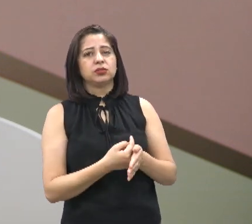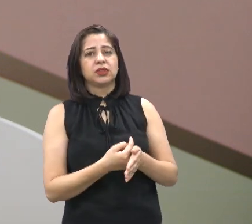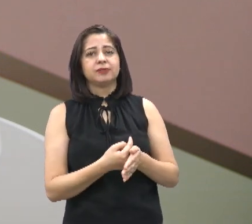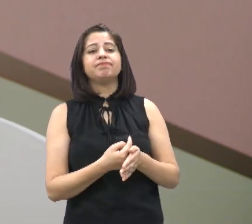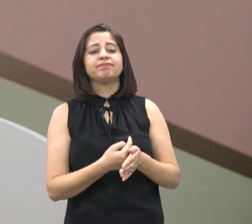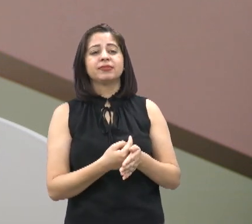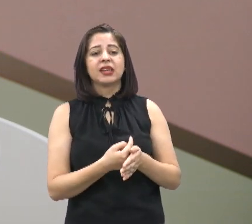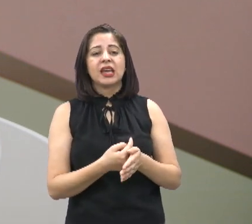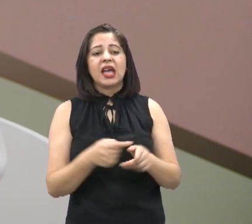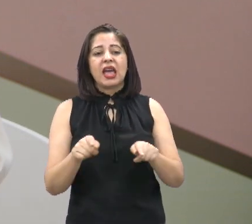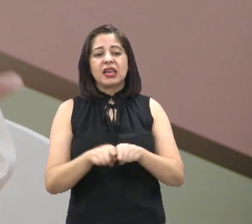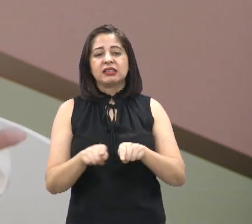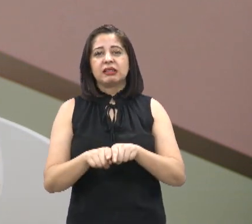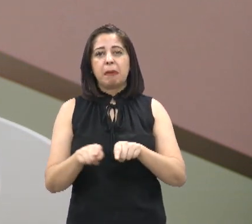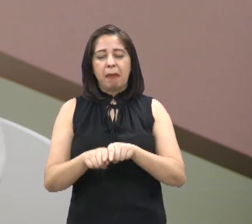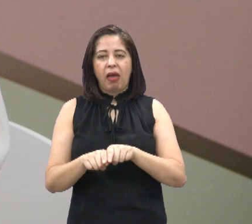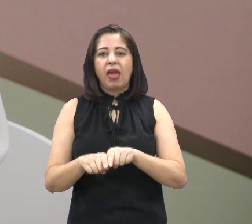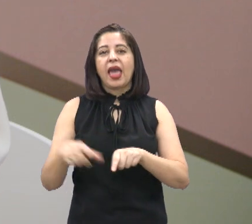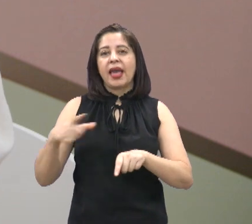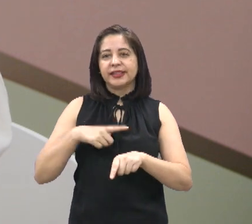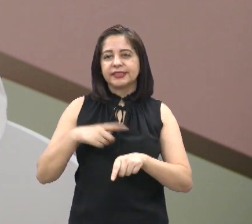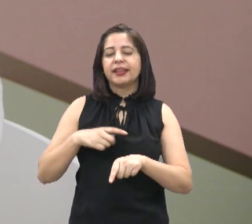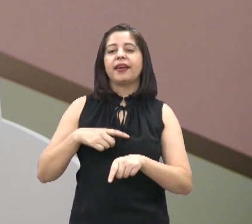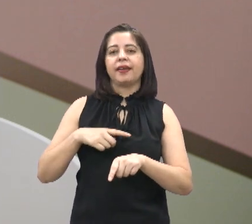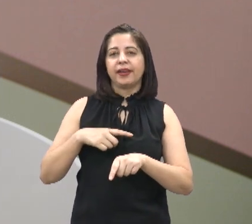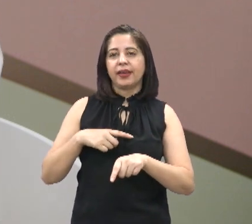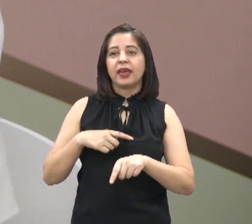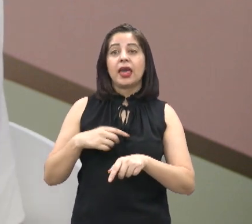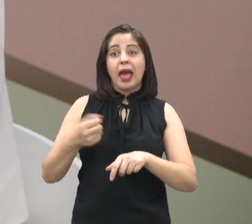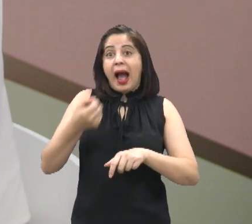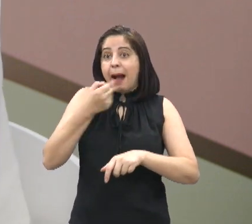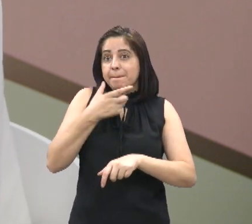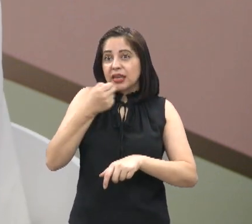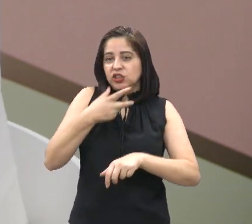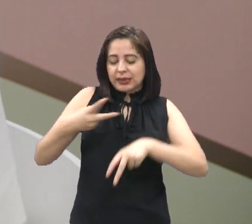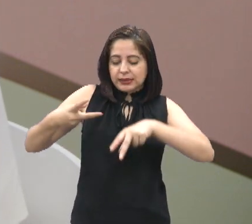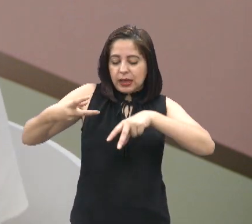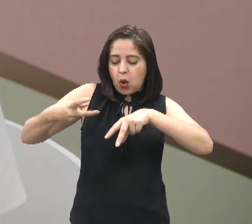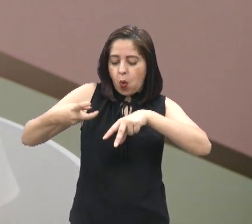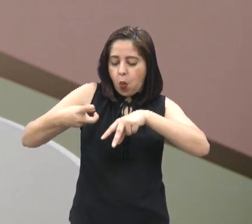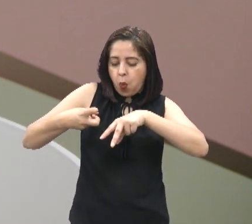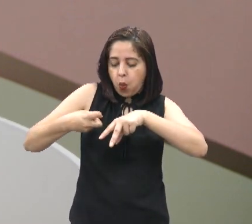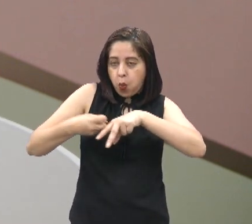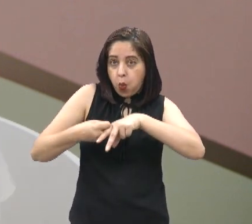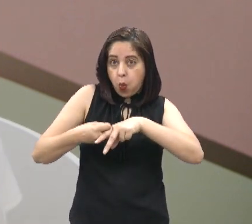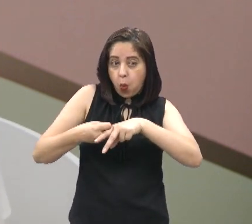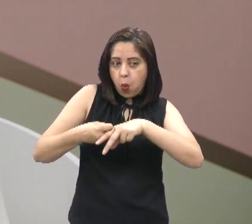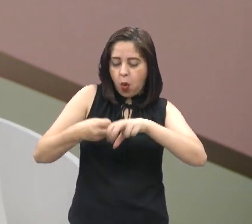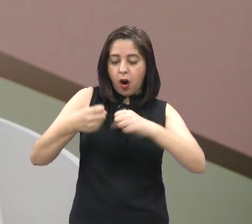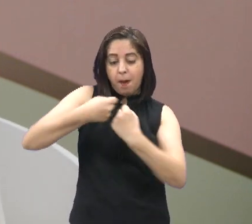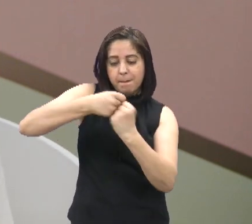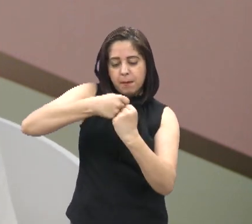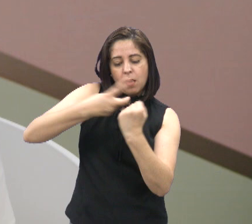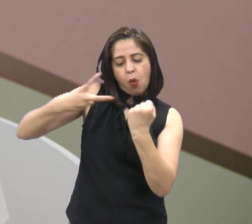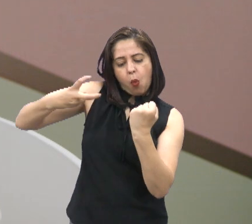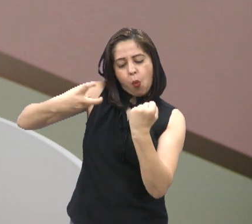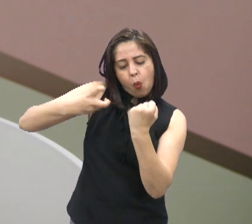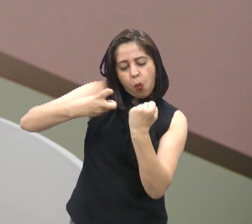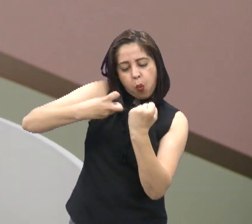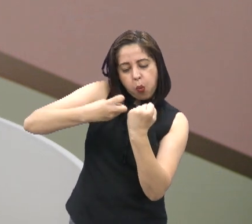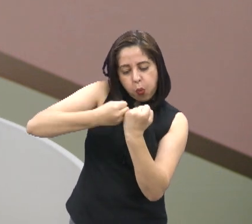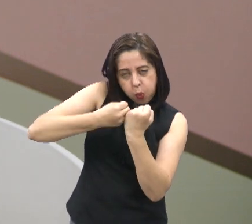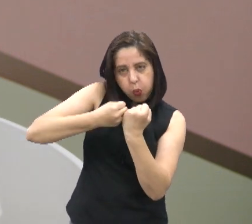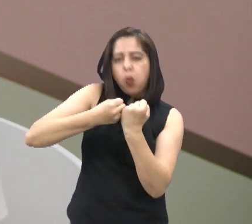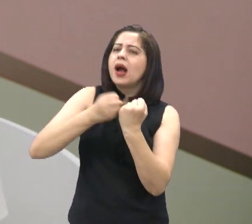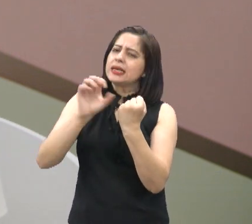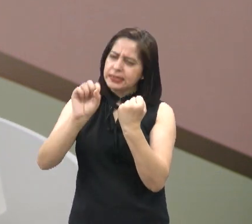Infiltração que é um procedimento também no qual coloca a medicação dentro da articulação. Também é uma opção terapêutica,